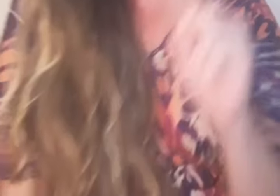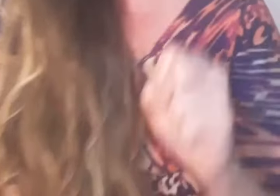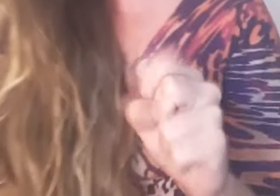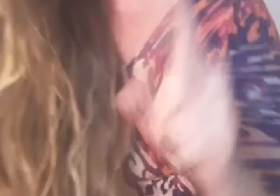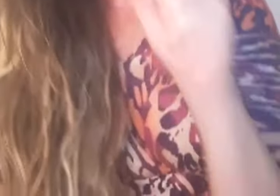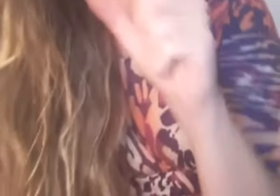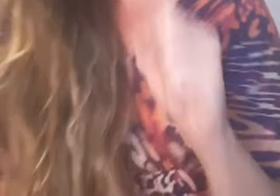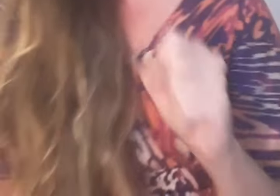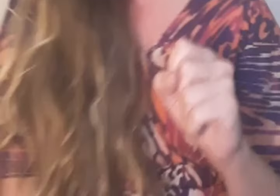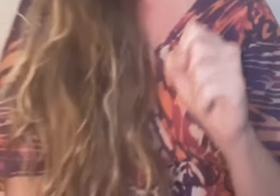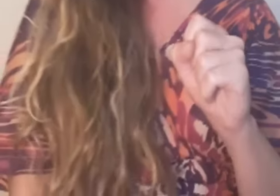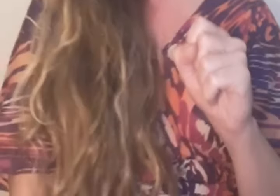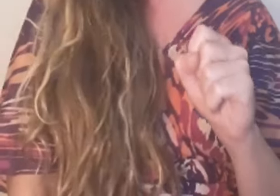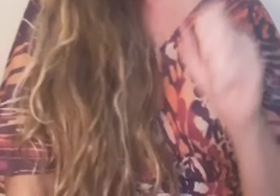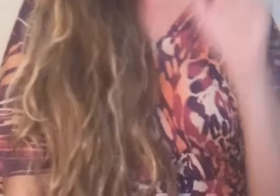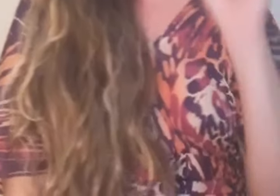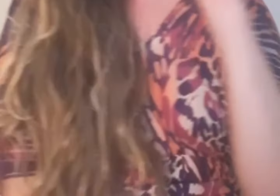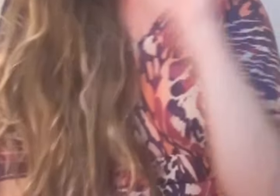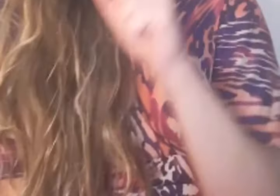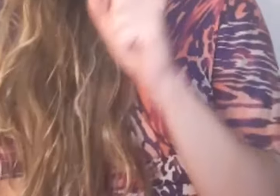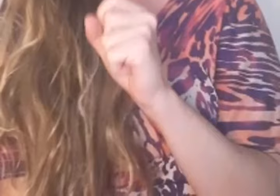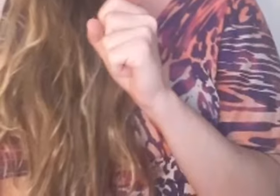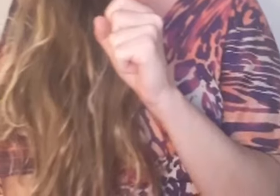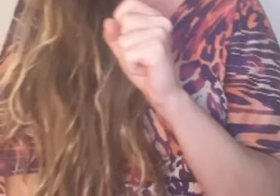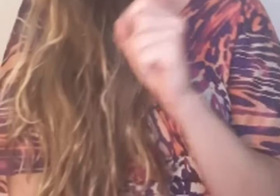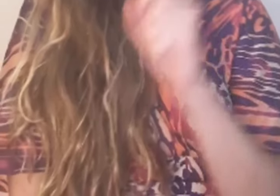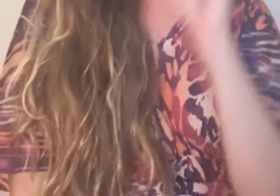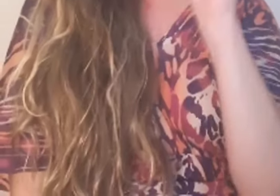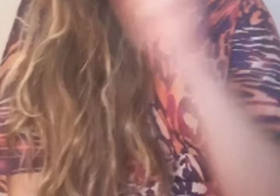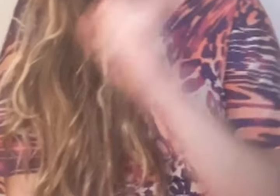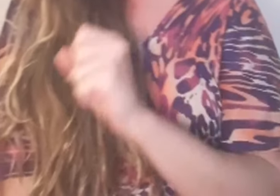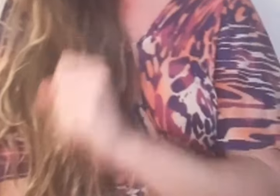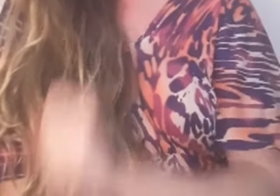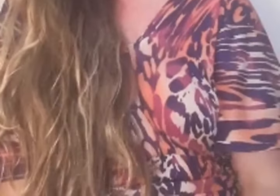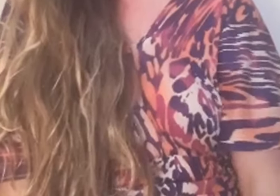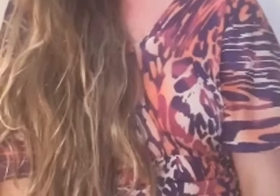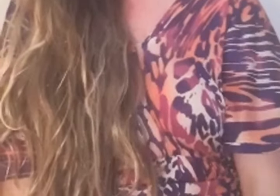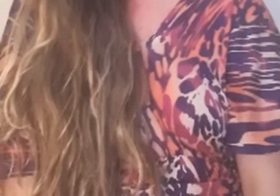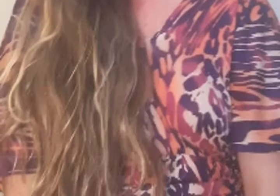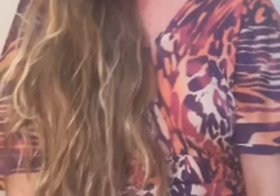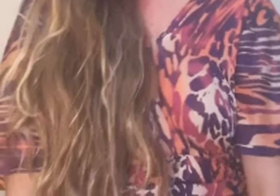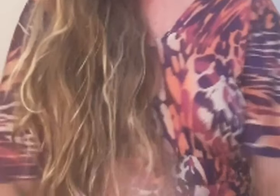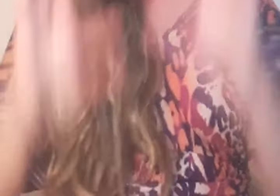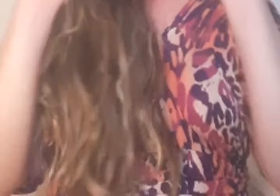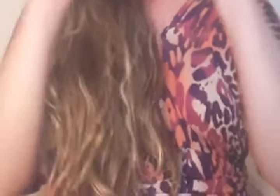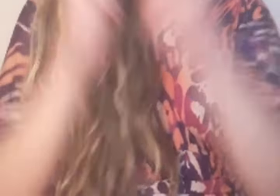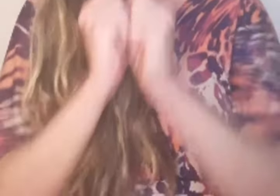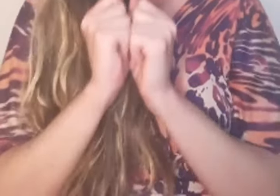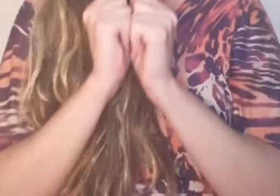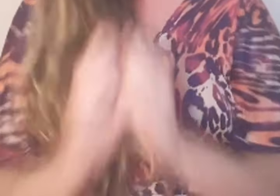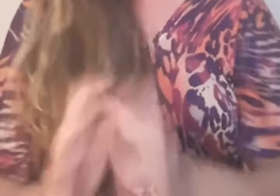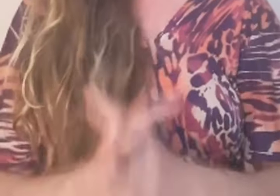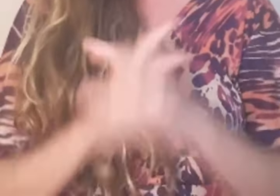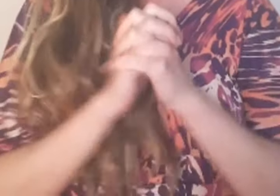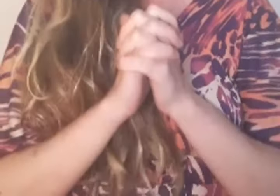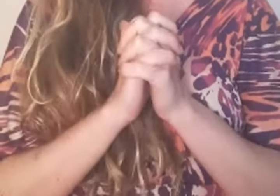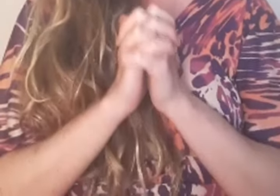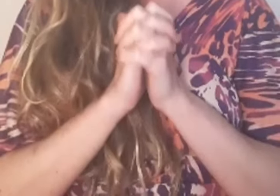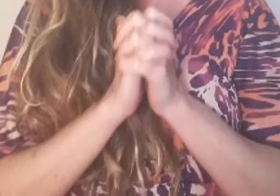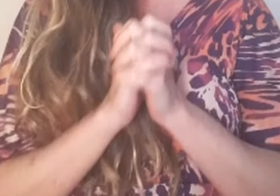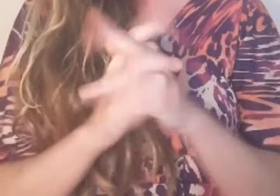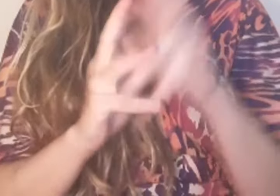vou esperar os convidados chegarem. Ah, o Norberto já chegou. A gente vai ter, então, a Jennifer pra fazer